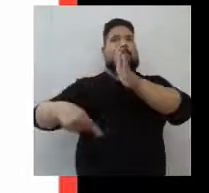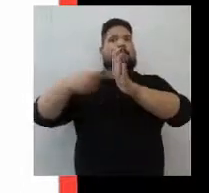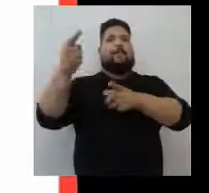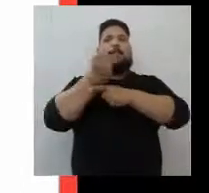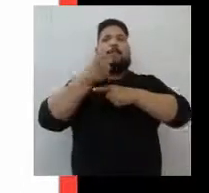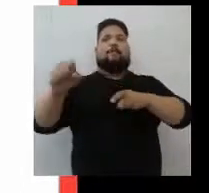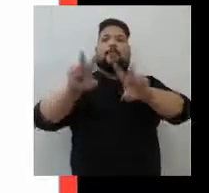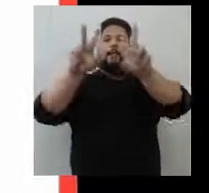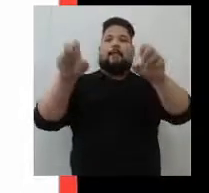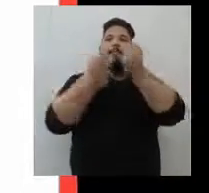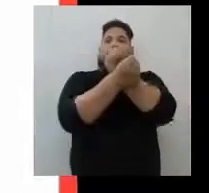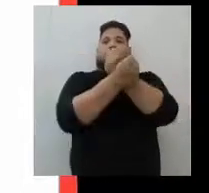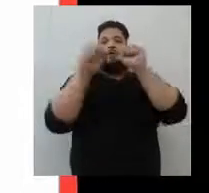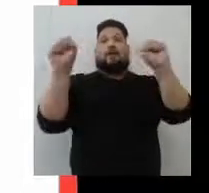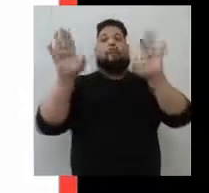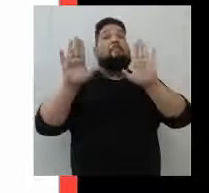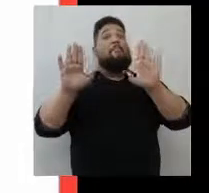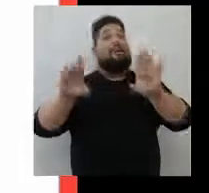Porém,